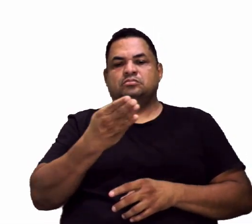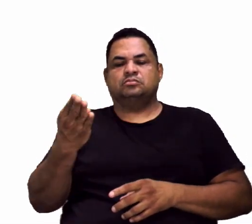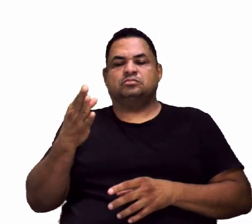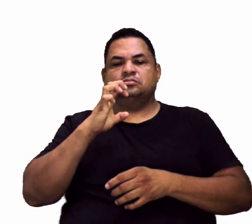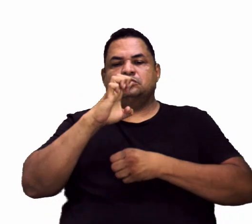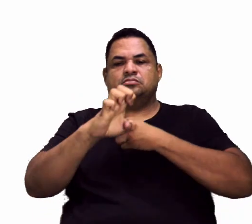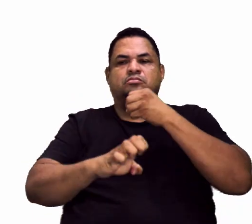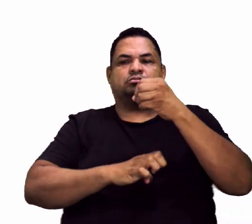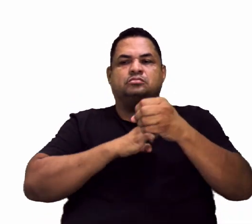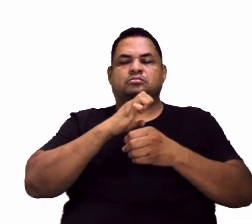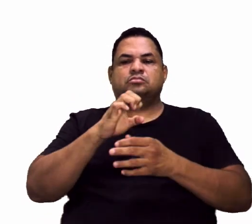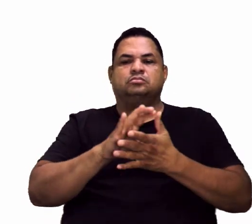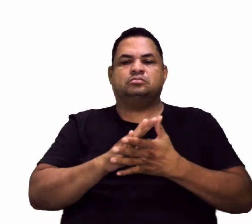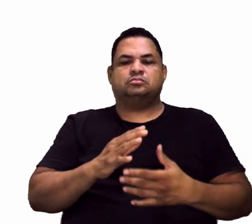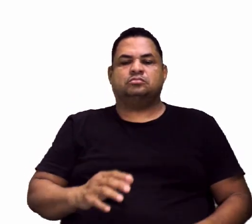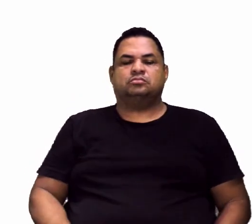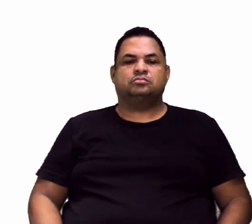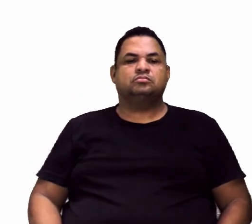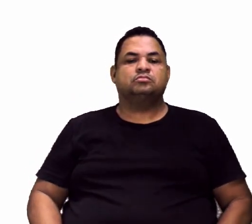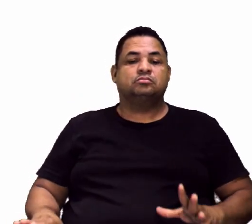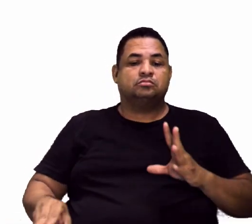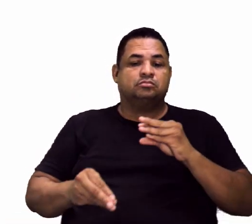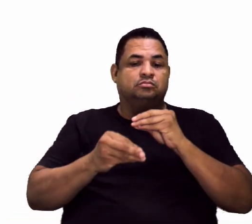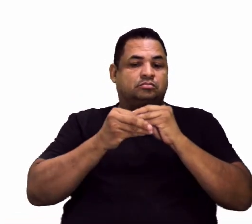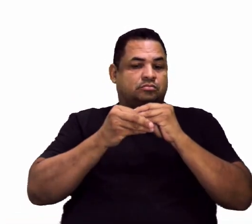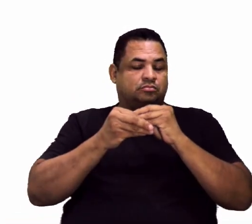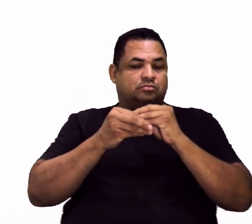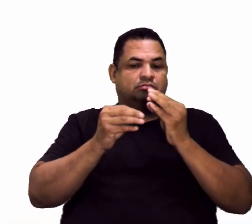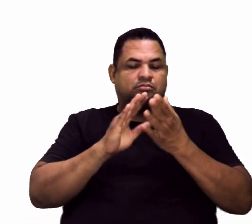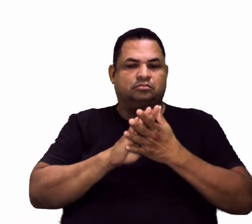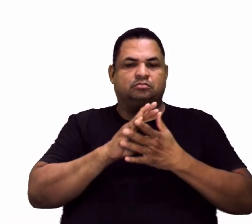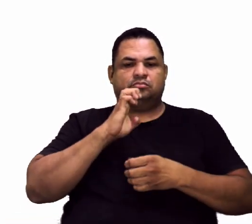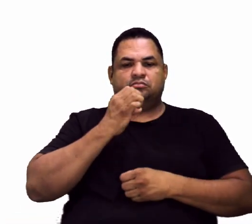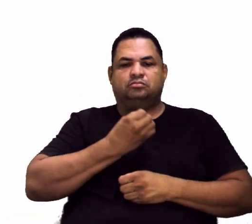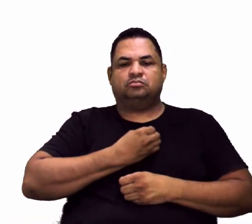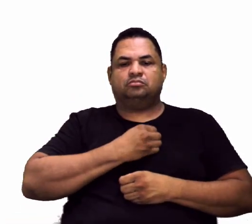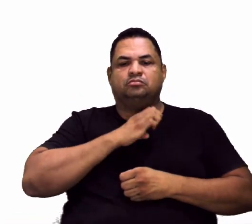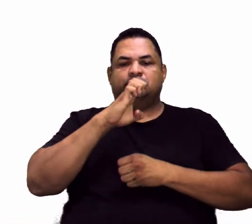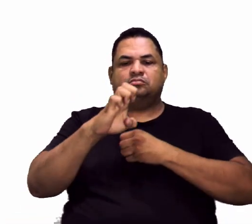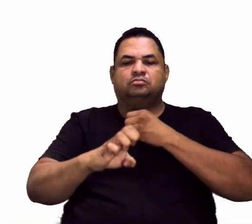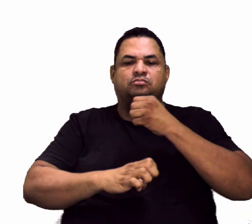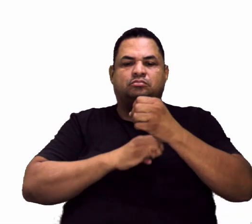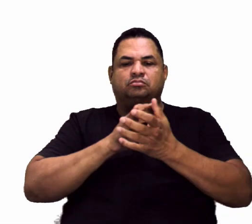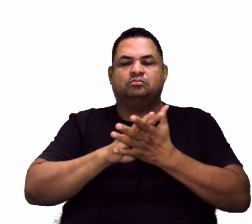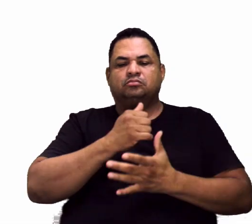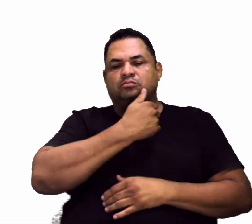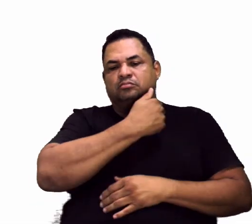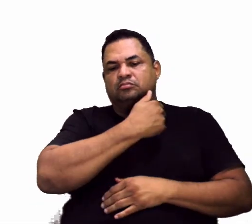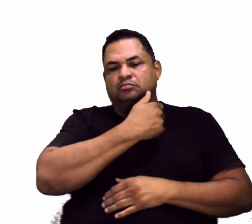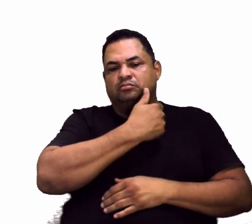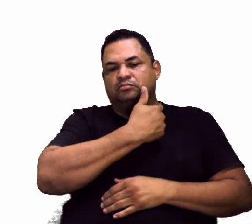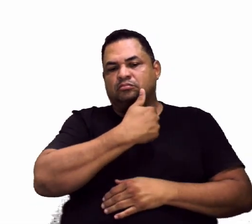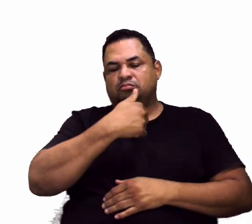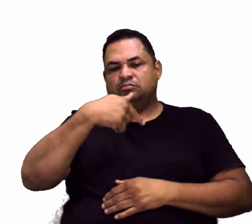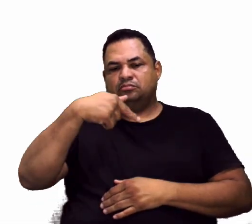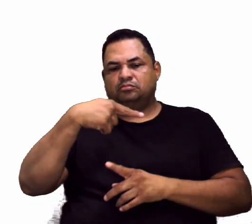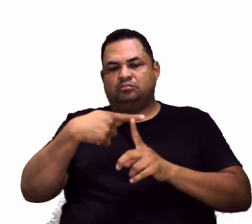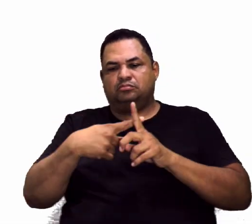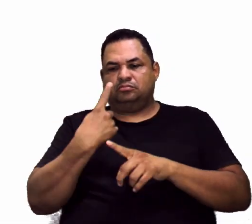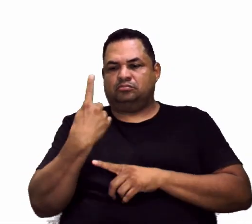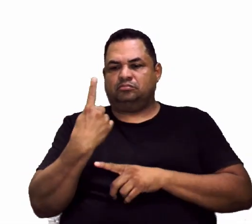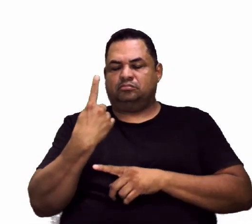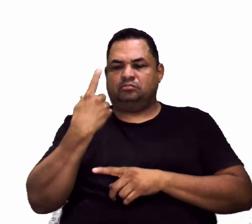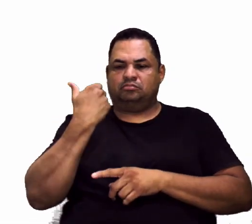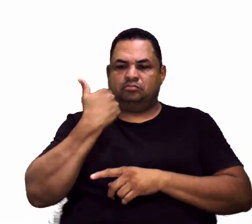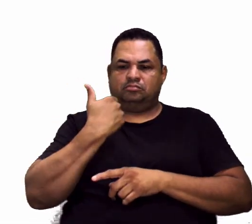de elétrons que ele ganhou. Sendo assim, o número de elétrons é o quê? 17 mais